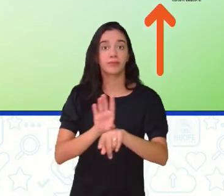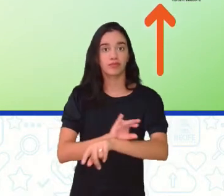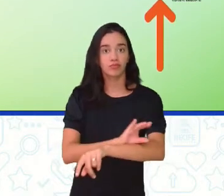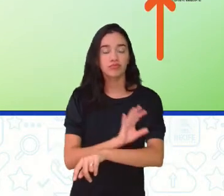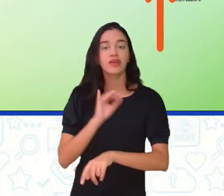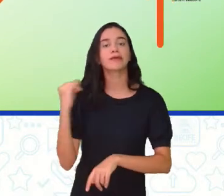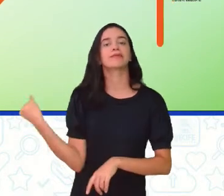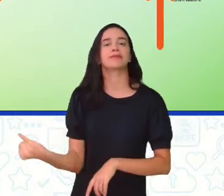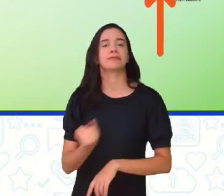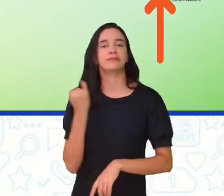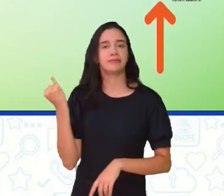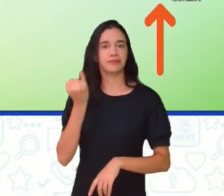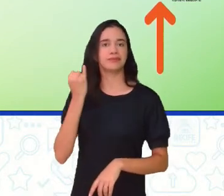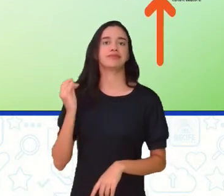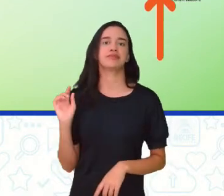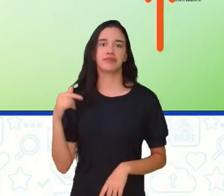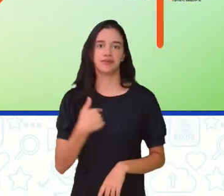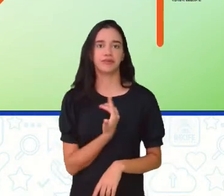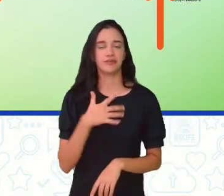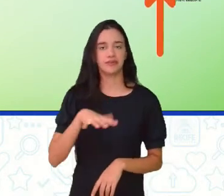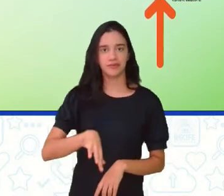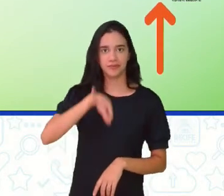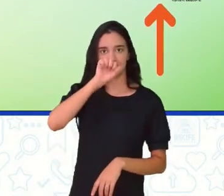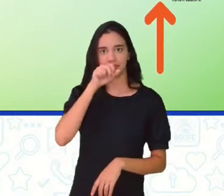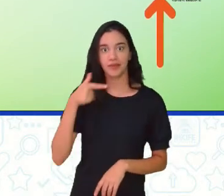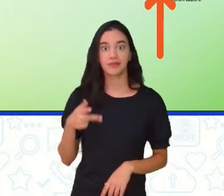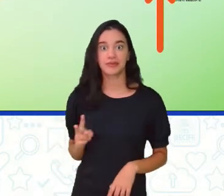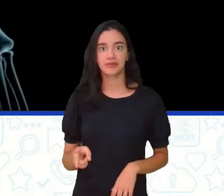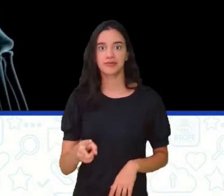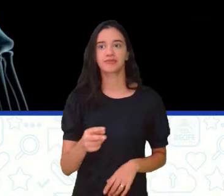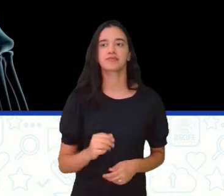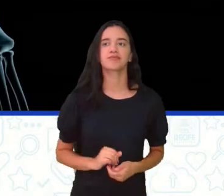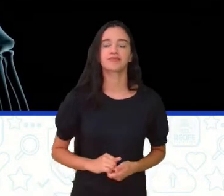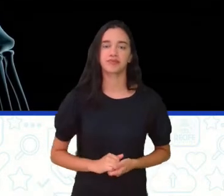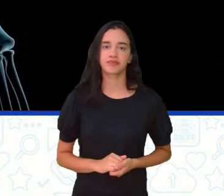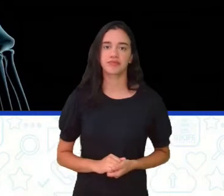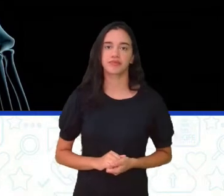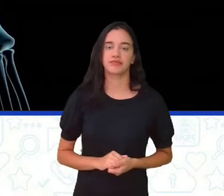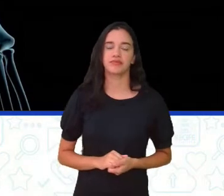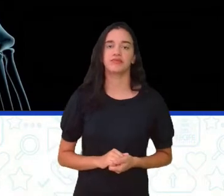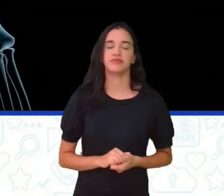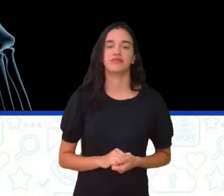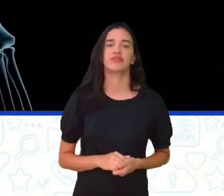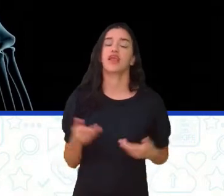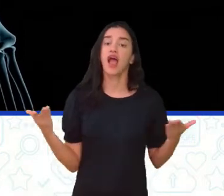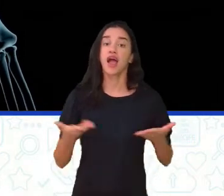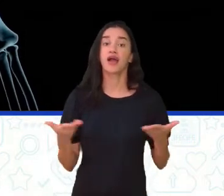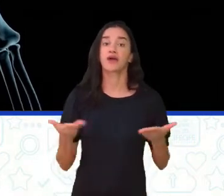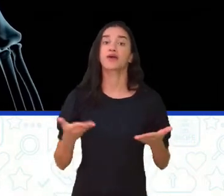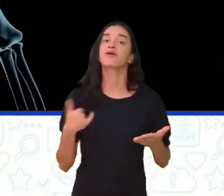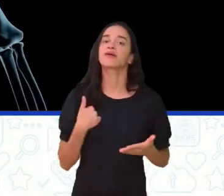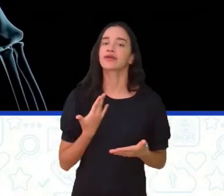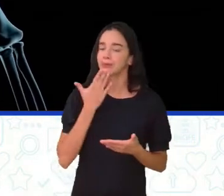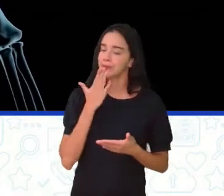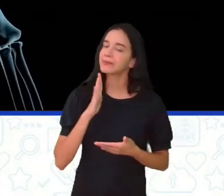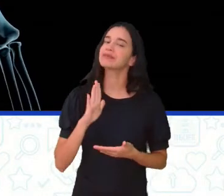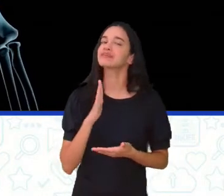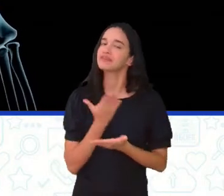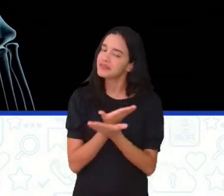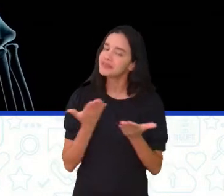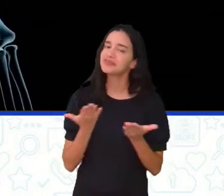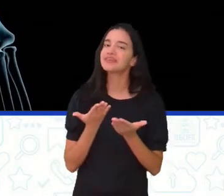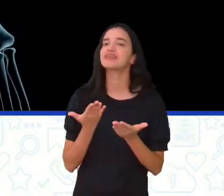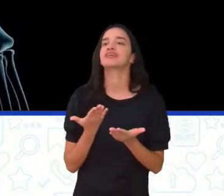importante aí na nossa respiração. Vamos continuar? E aí, agora a gente, como eu prometi a vocês, a gente